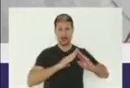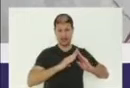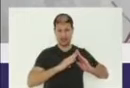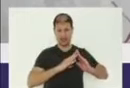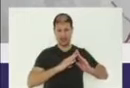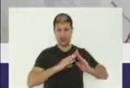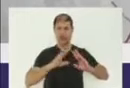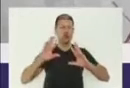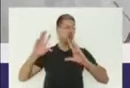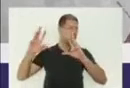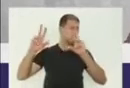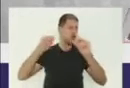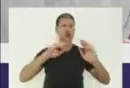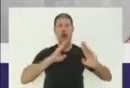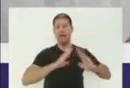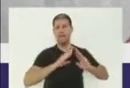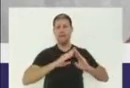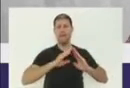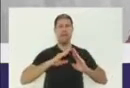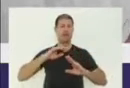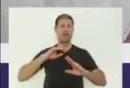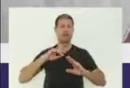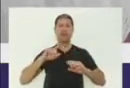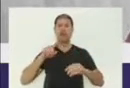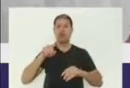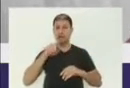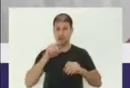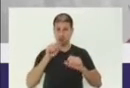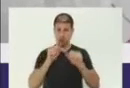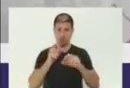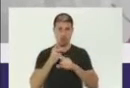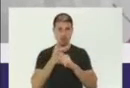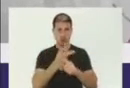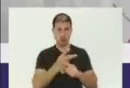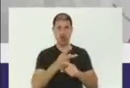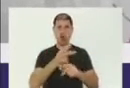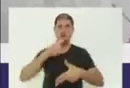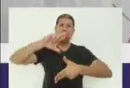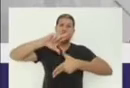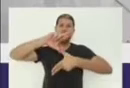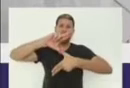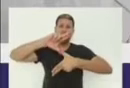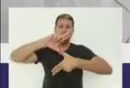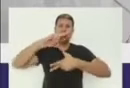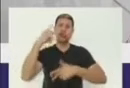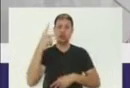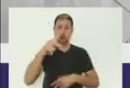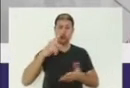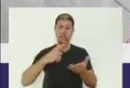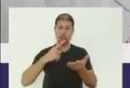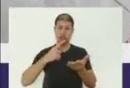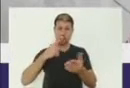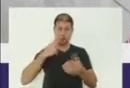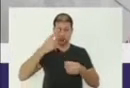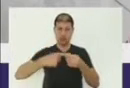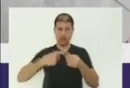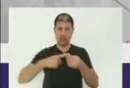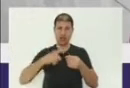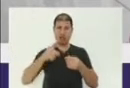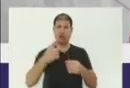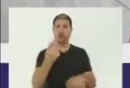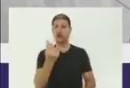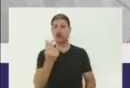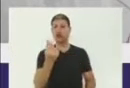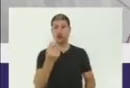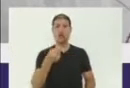todas as APAIs, em que você pode procurar o correio da sua cidade e fazer a doação, mínimo de